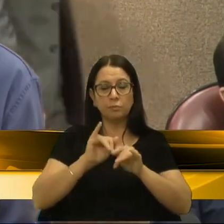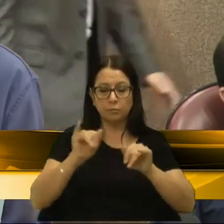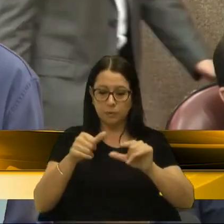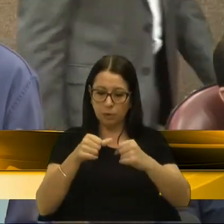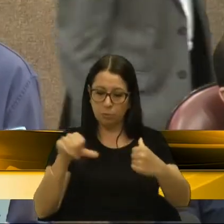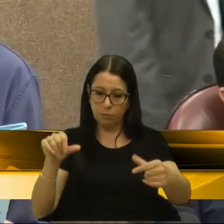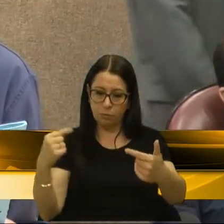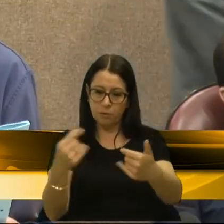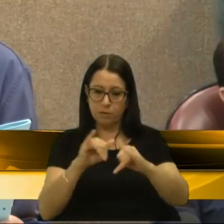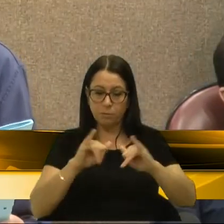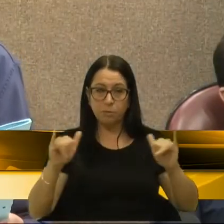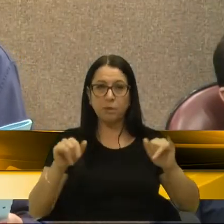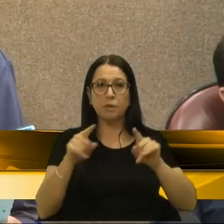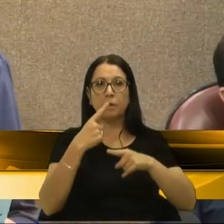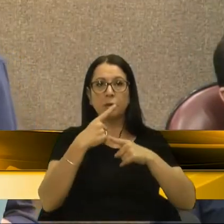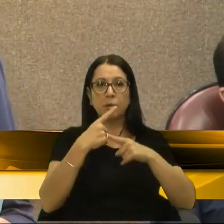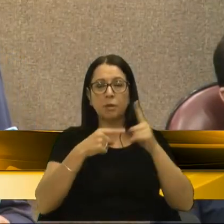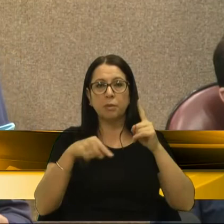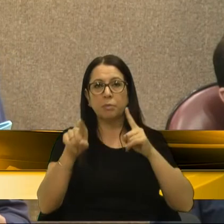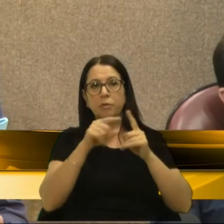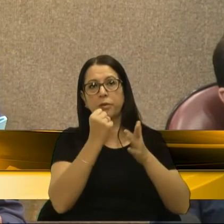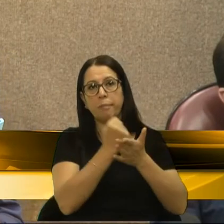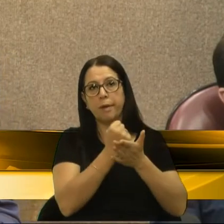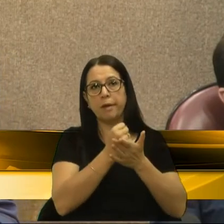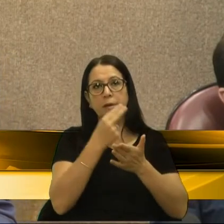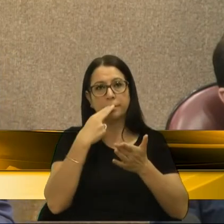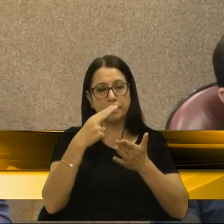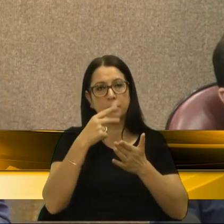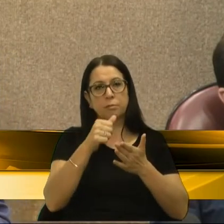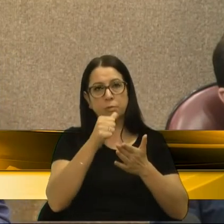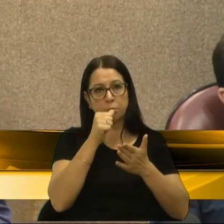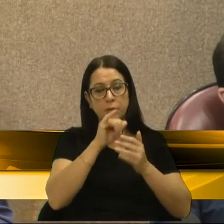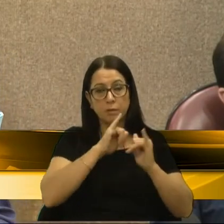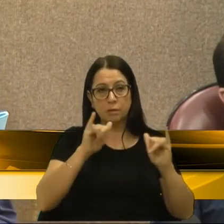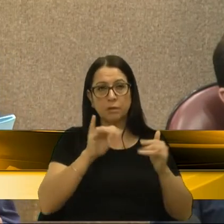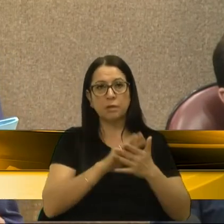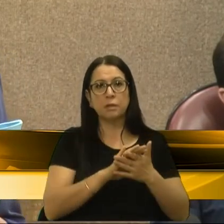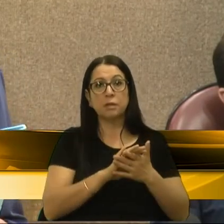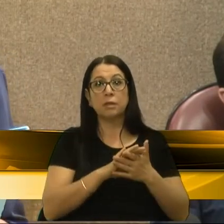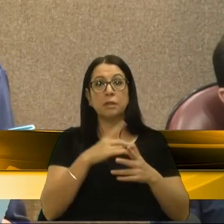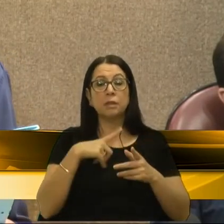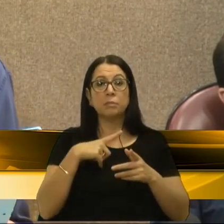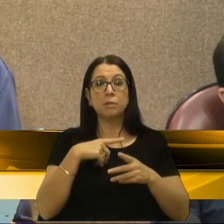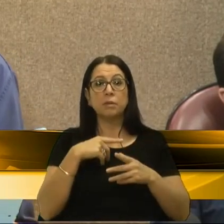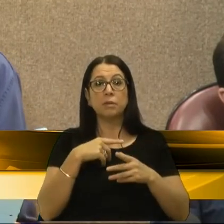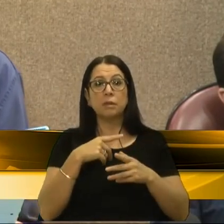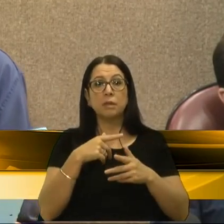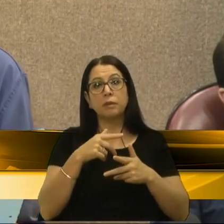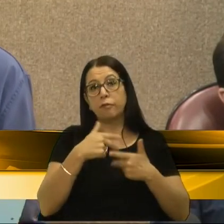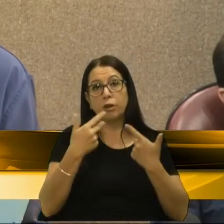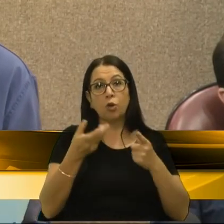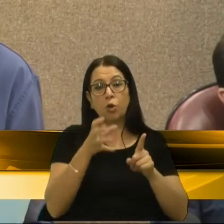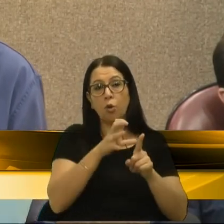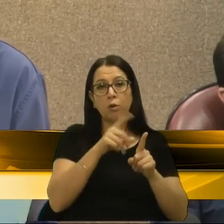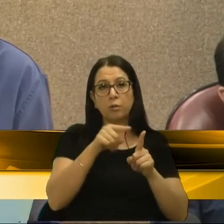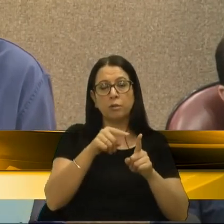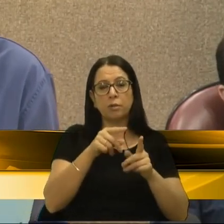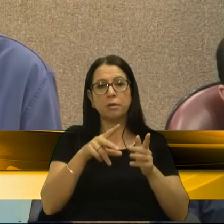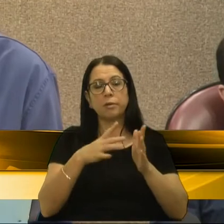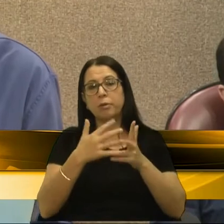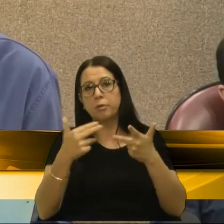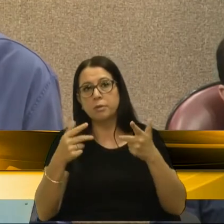mesma, vedando a vinculação de marcas de cigarro, bebidas, propagandas que atentem ao pudor, sigla de partido